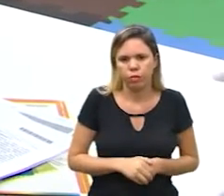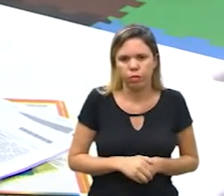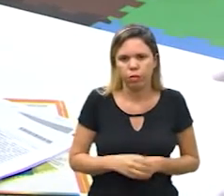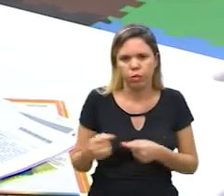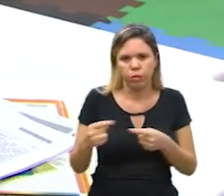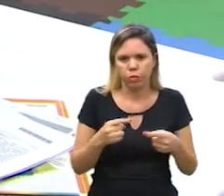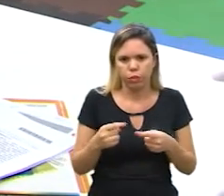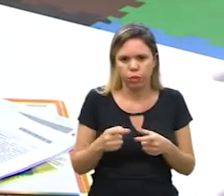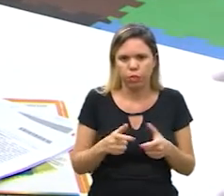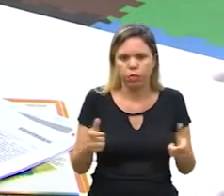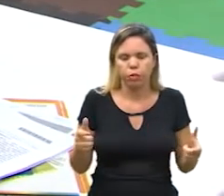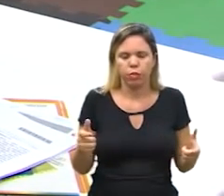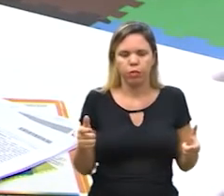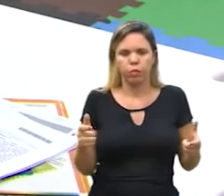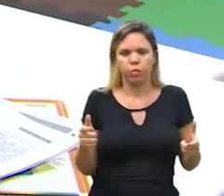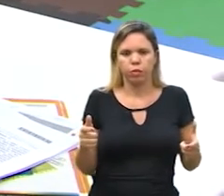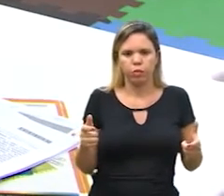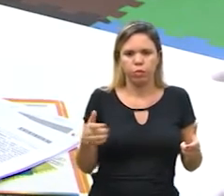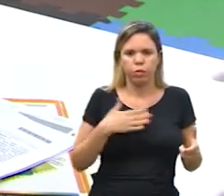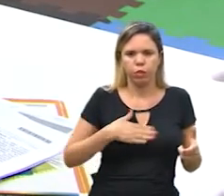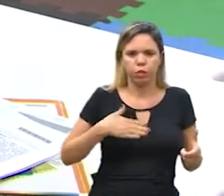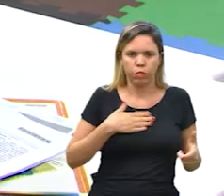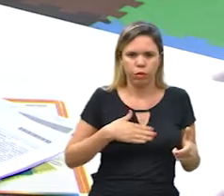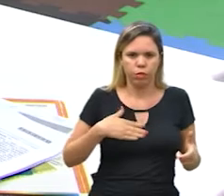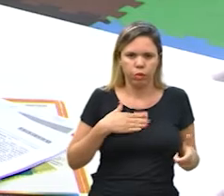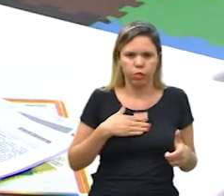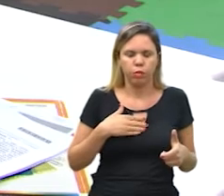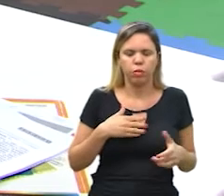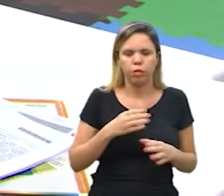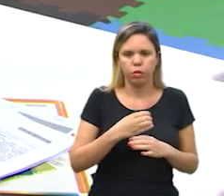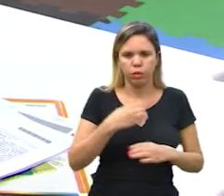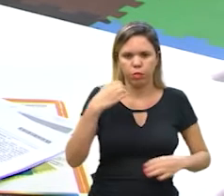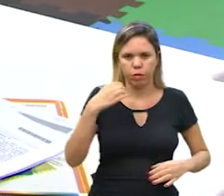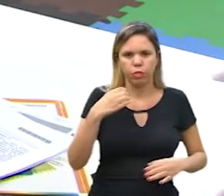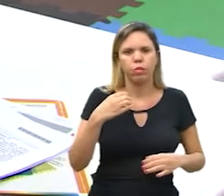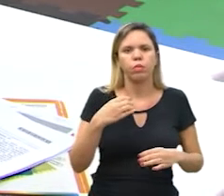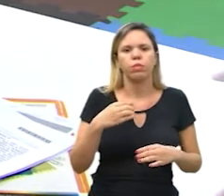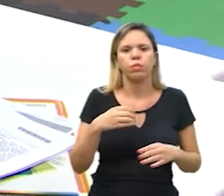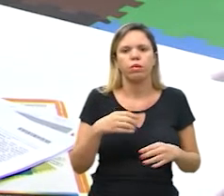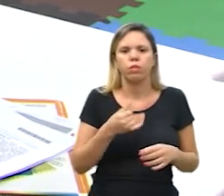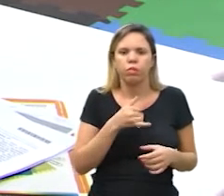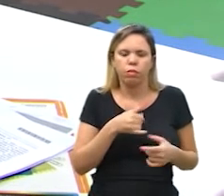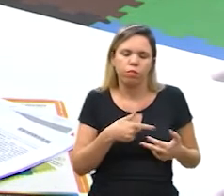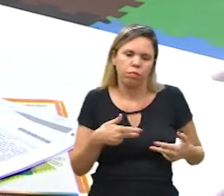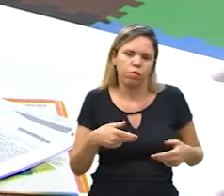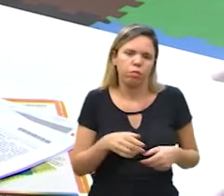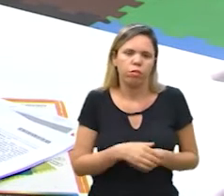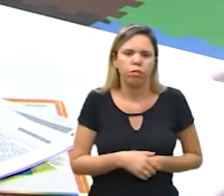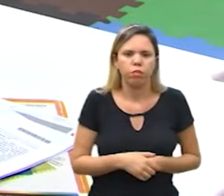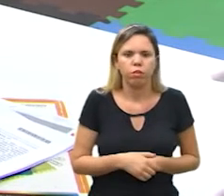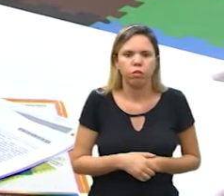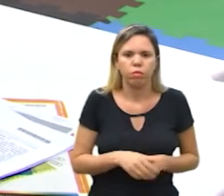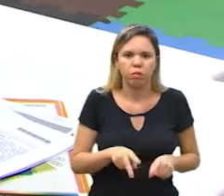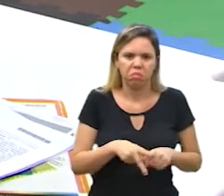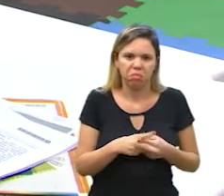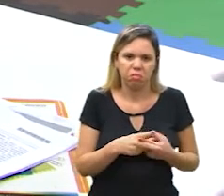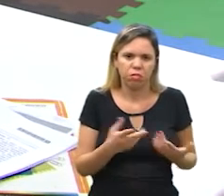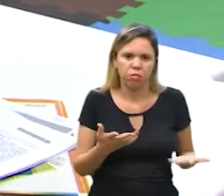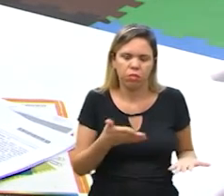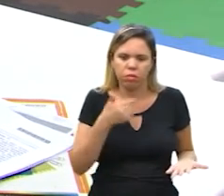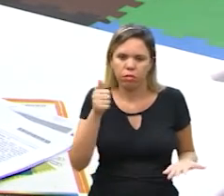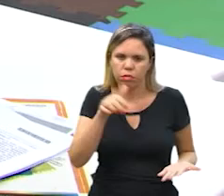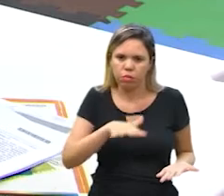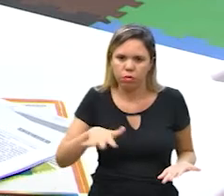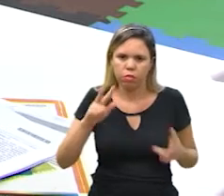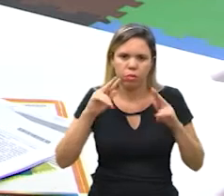Mas como a concorrência é grande, aí eu gosto bastante também de engenharia mecânica, aí eu pretendo fazer uma engenharia.